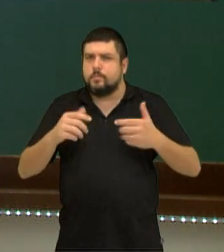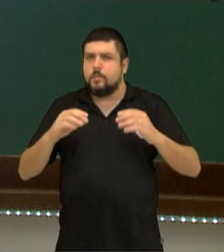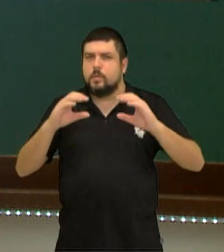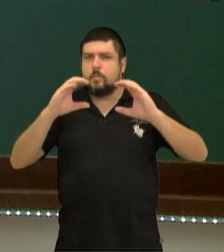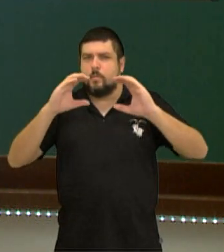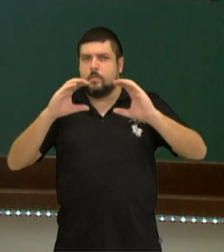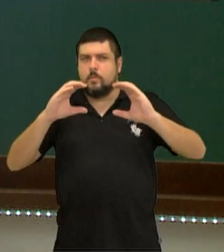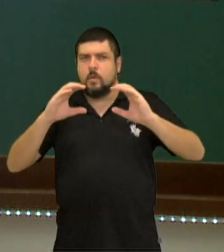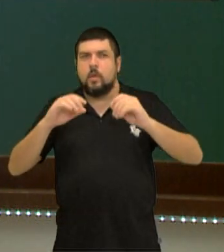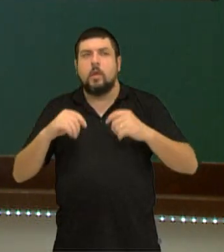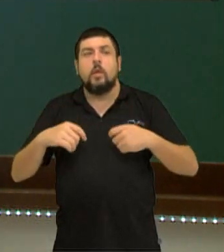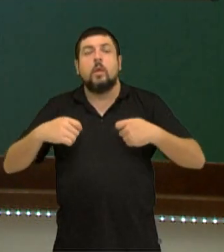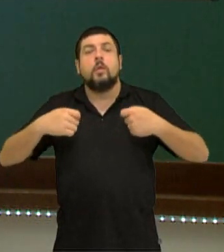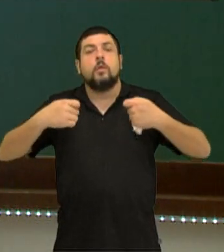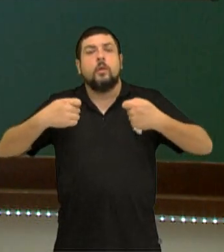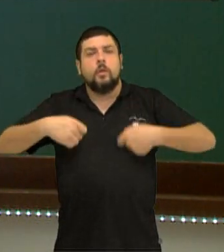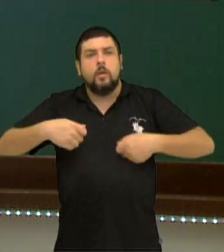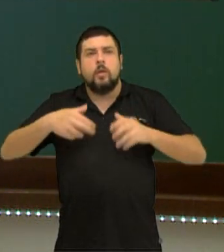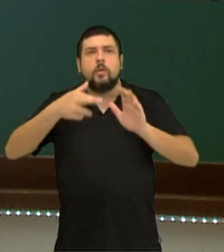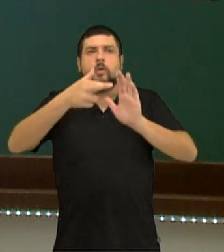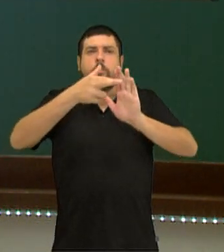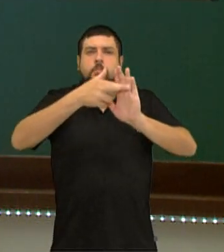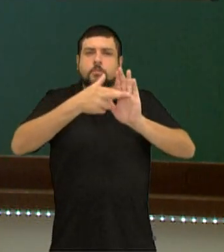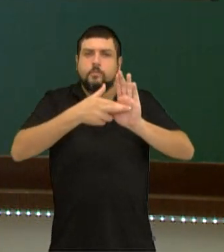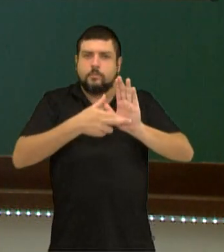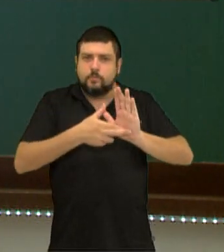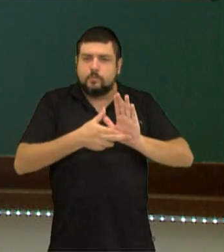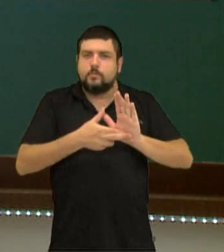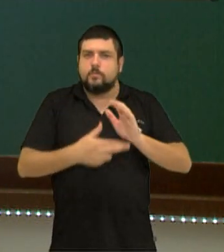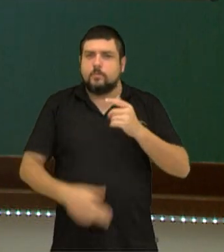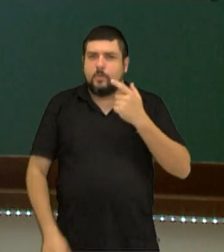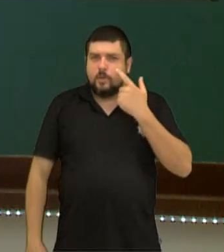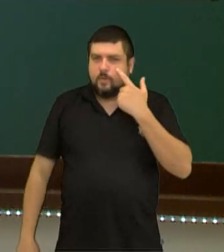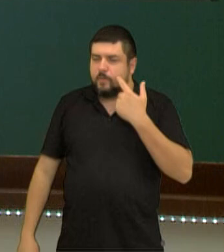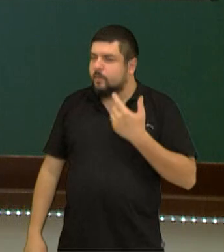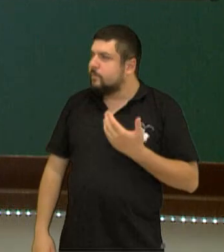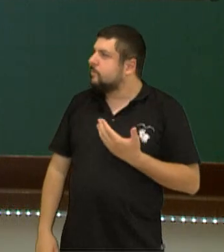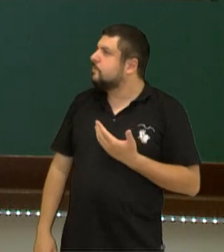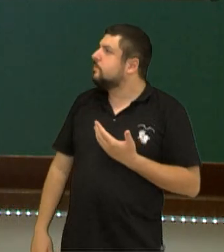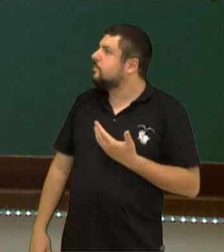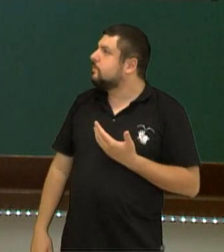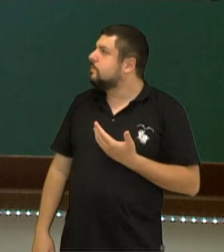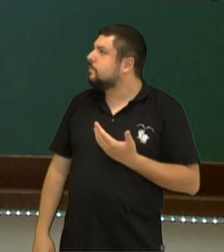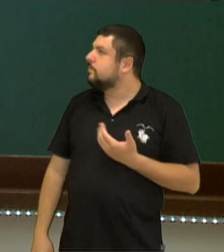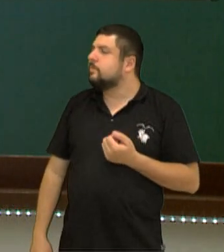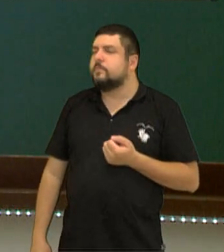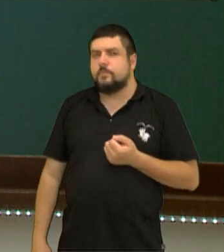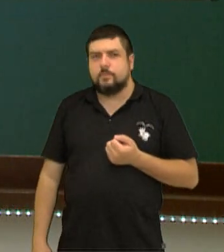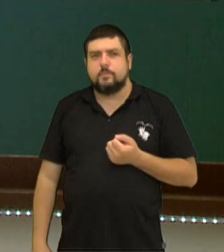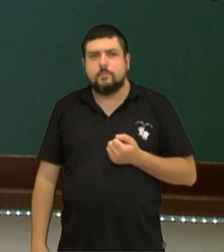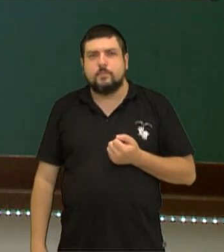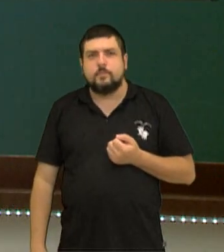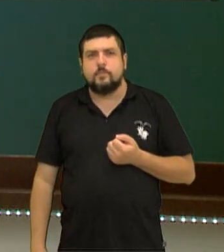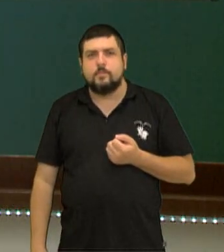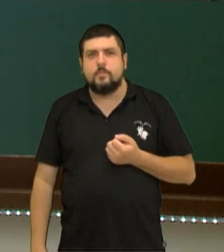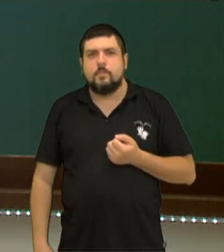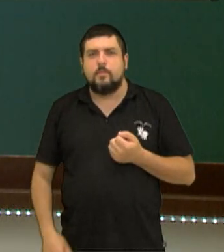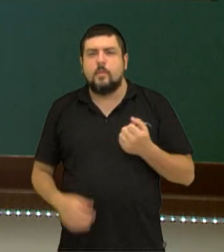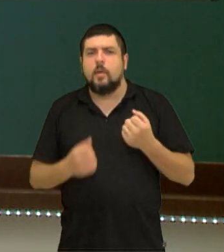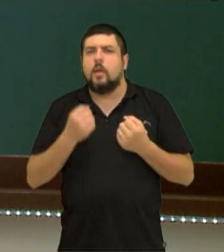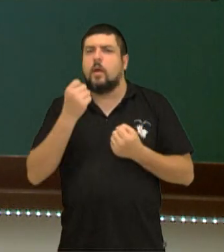que respeitar estes sinais aqui quando eles aparecem, ok? Nem sempre vai aparecer